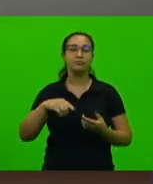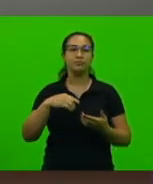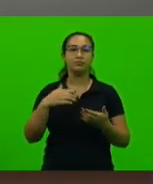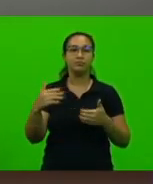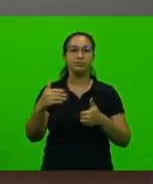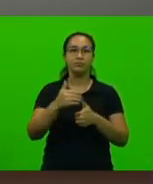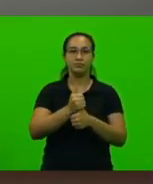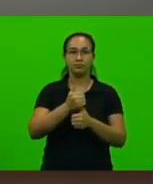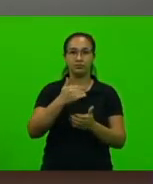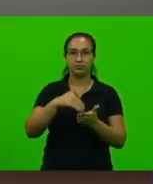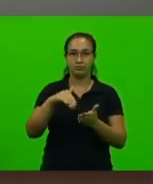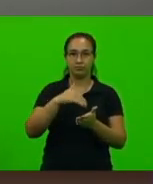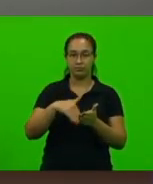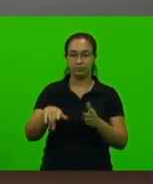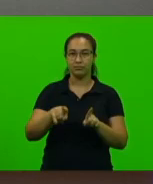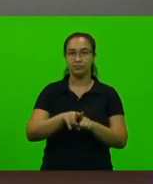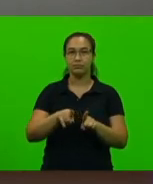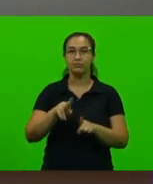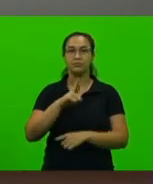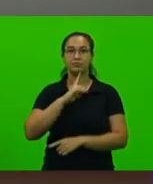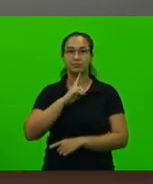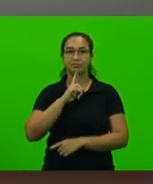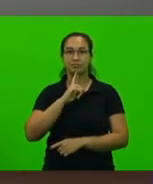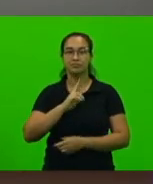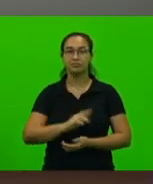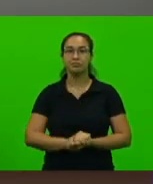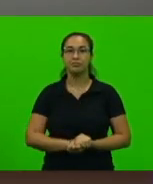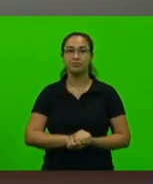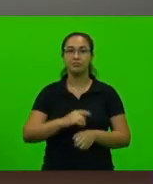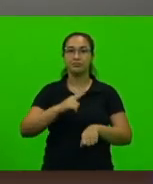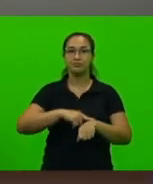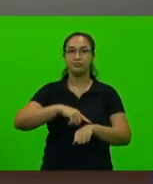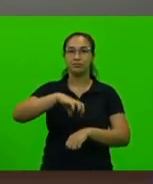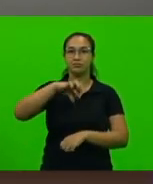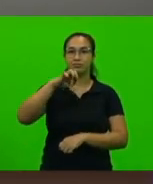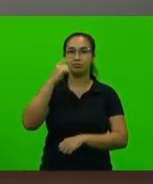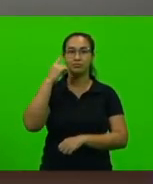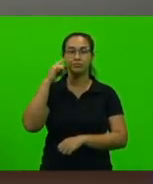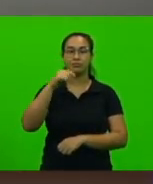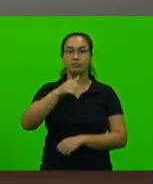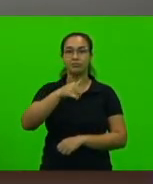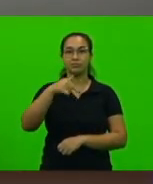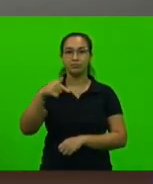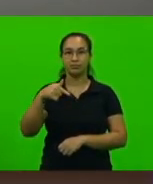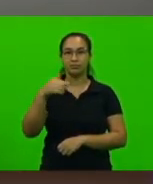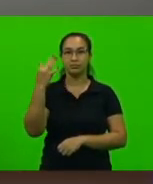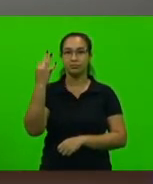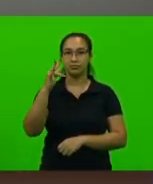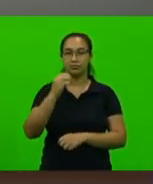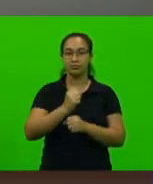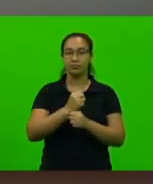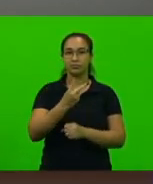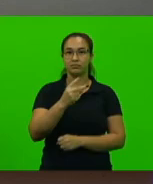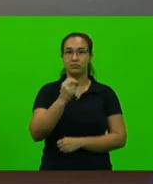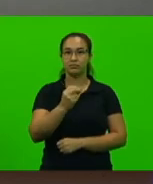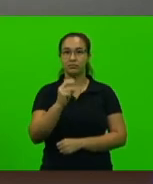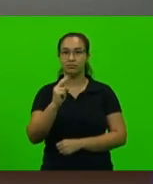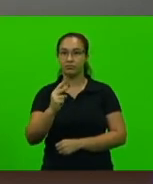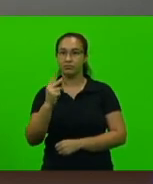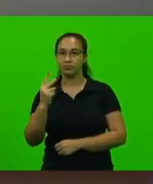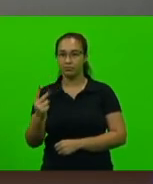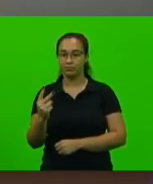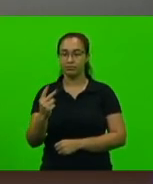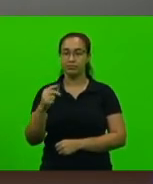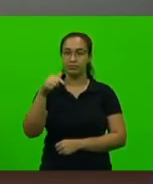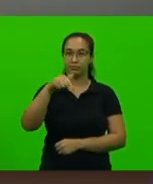ad hoc, e Rodrigo Minotto. Às 9 horas do dia 17 de fevereiro de 2022, nesta